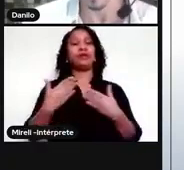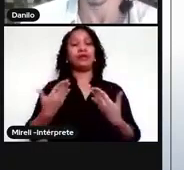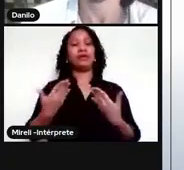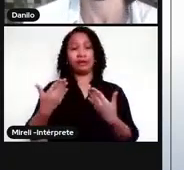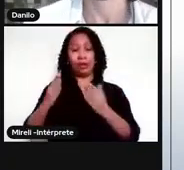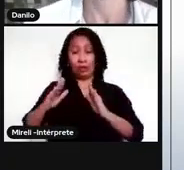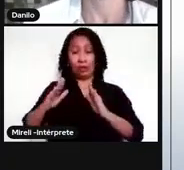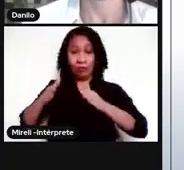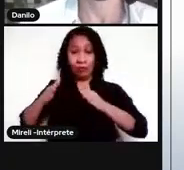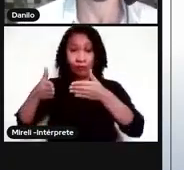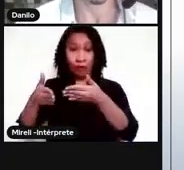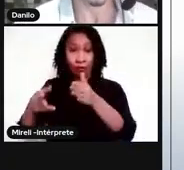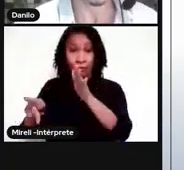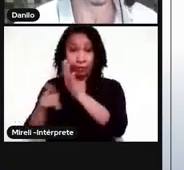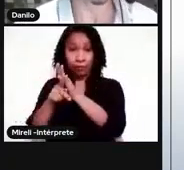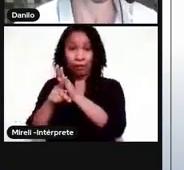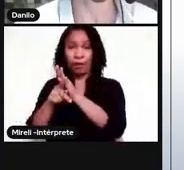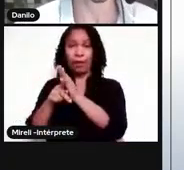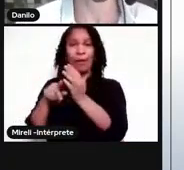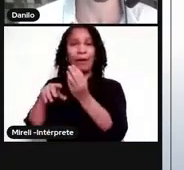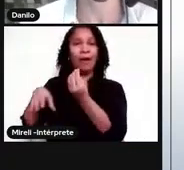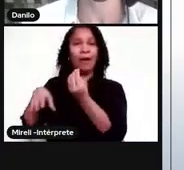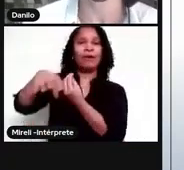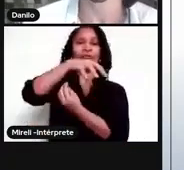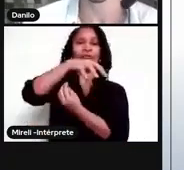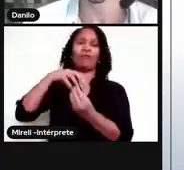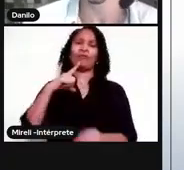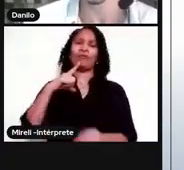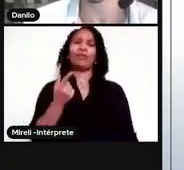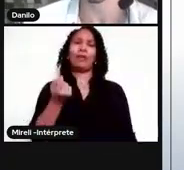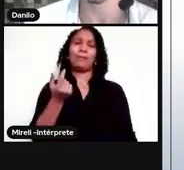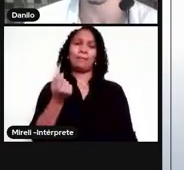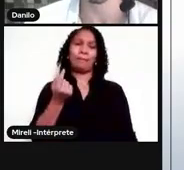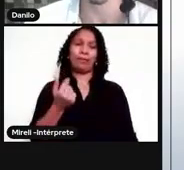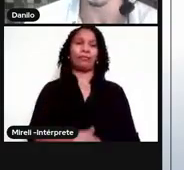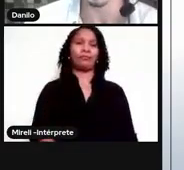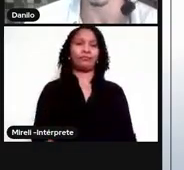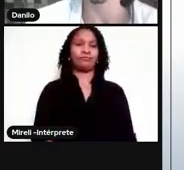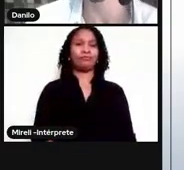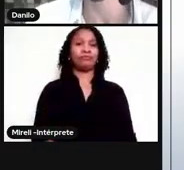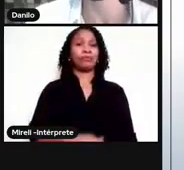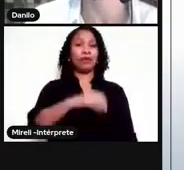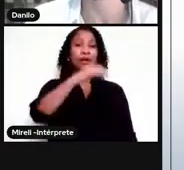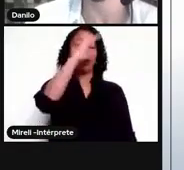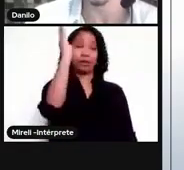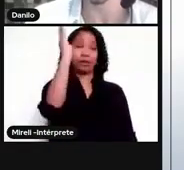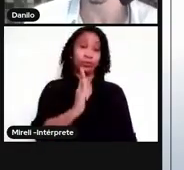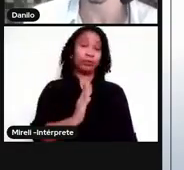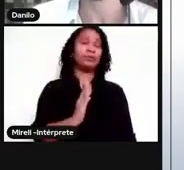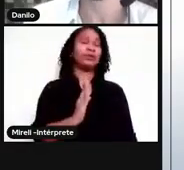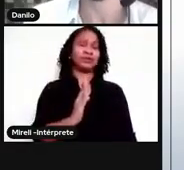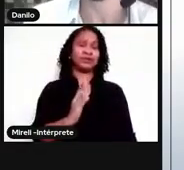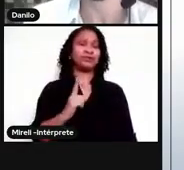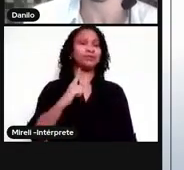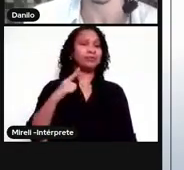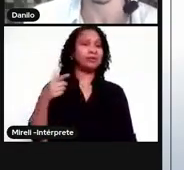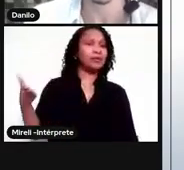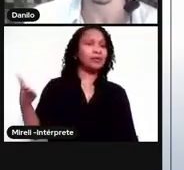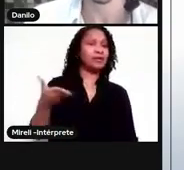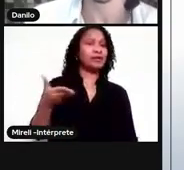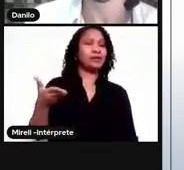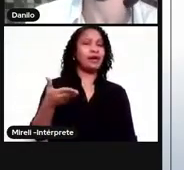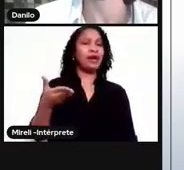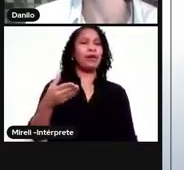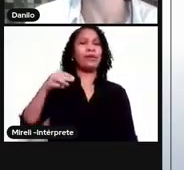para fungos. Poucos trabalhos analisam a distribuição desses organismos no Brasil. Como eu disse recentemente, há um trabalho de